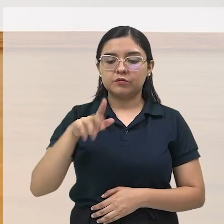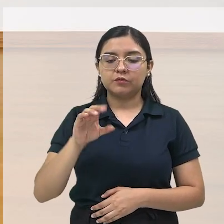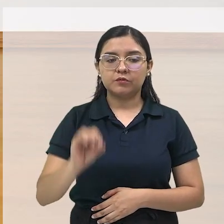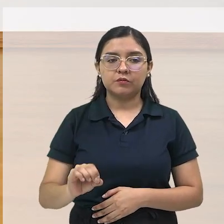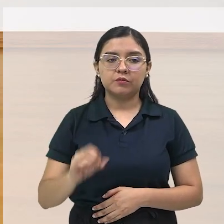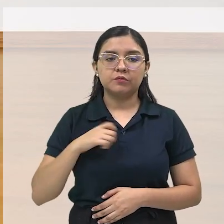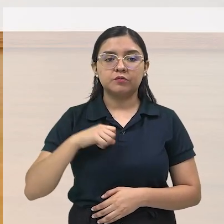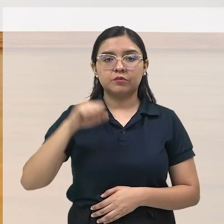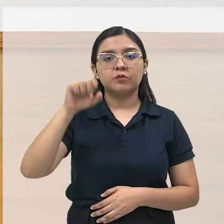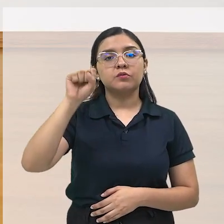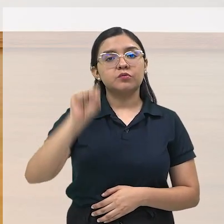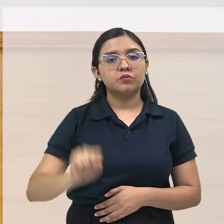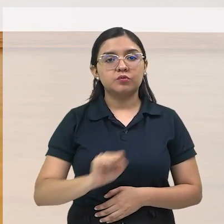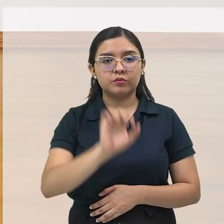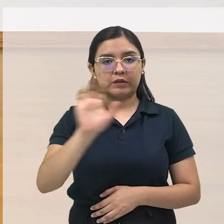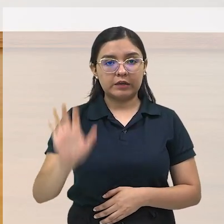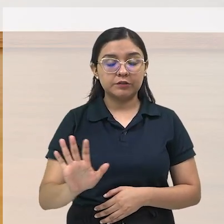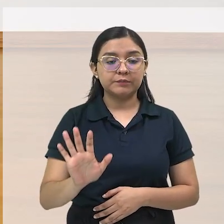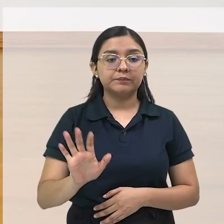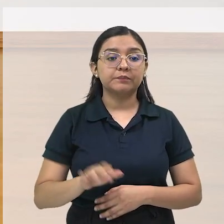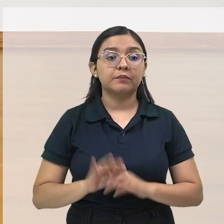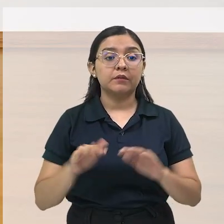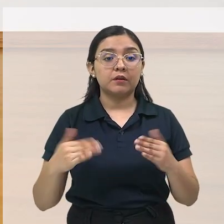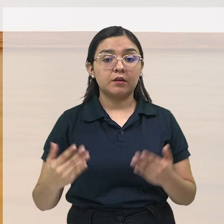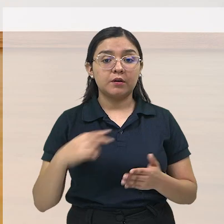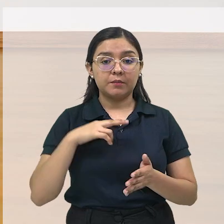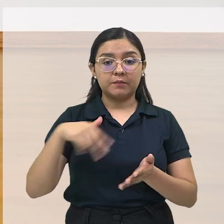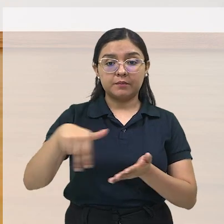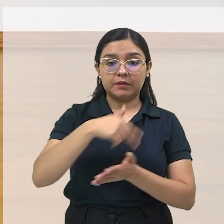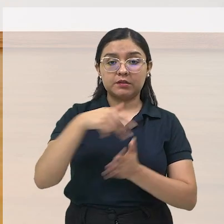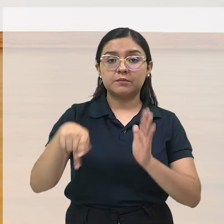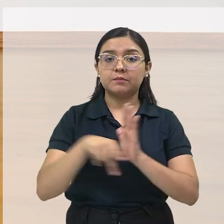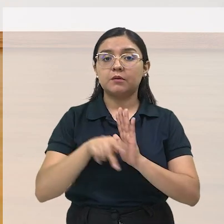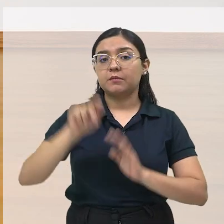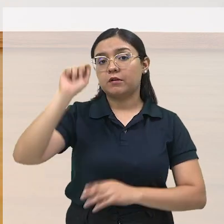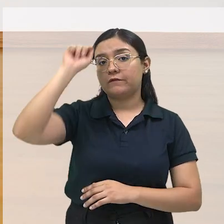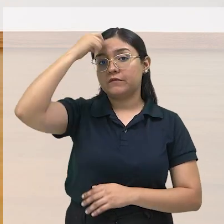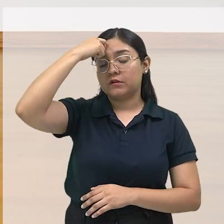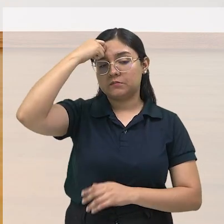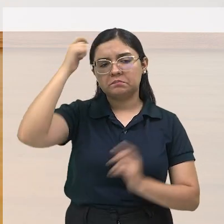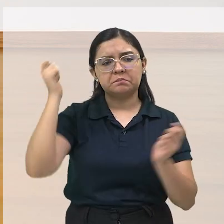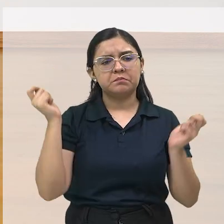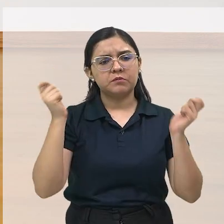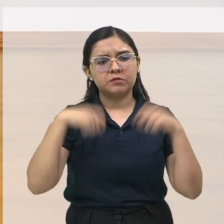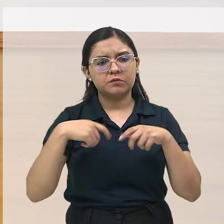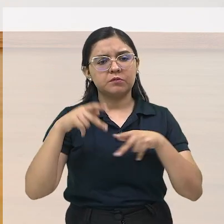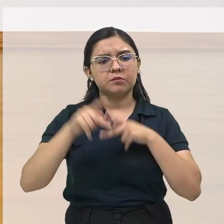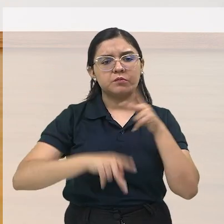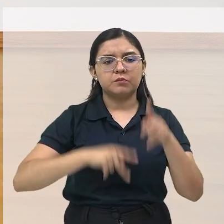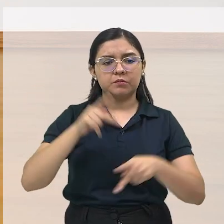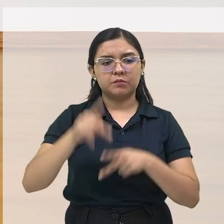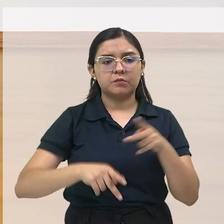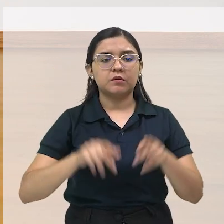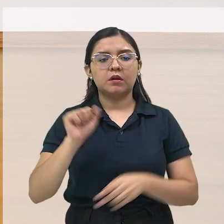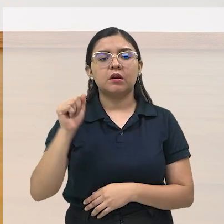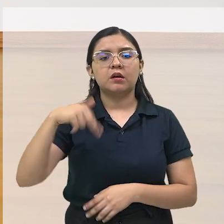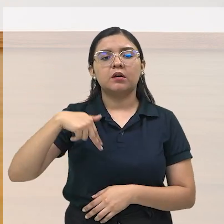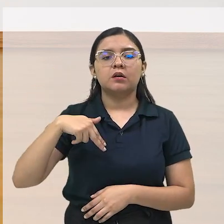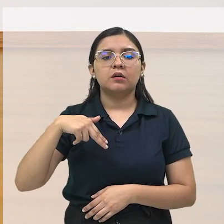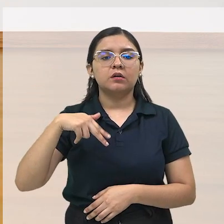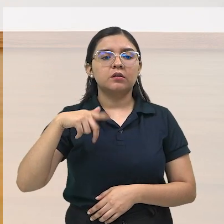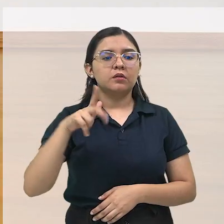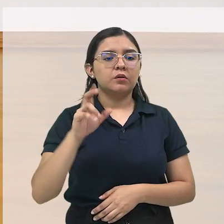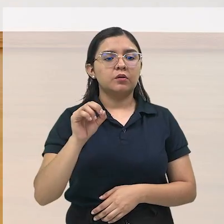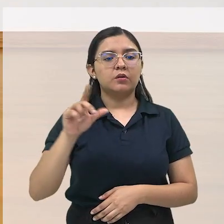região sudeste. É uma dança de origem africana, possivelmente do povo oriundo de Angola,